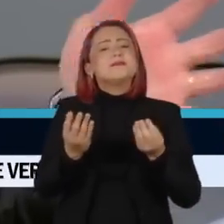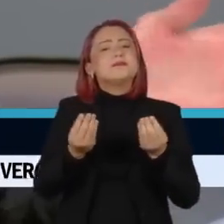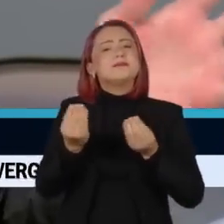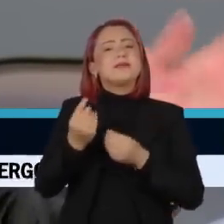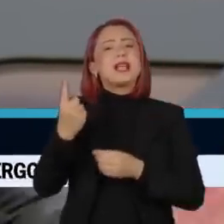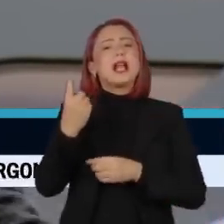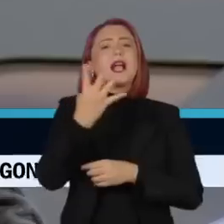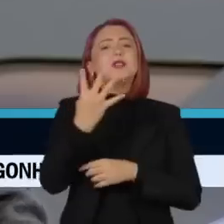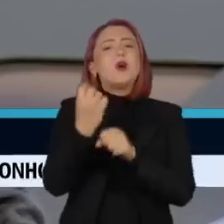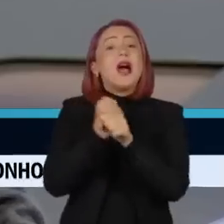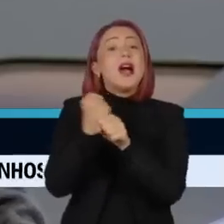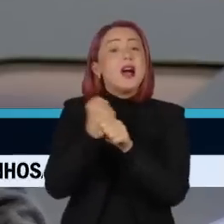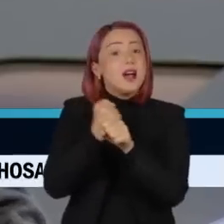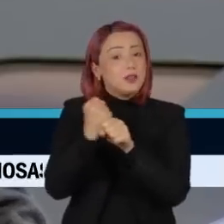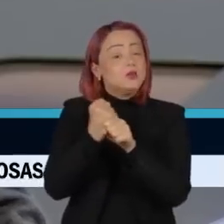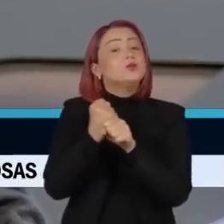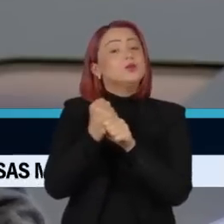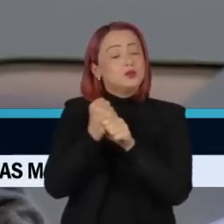14 anos